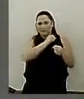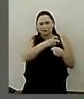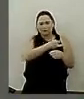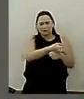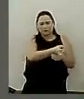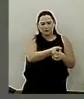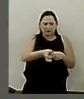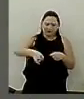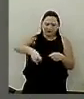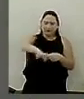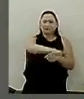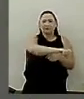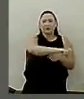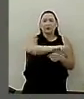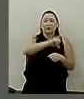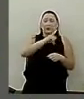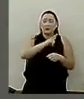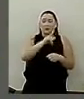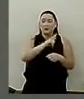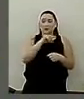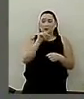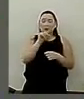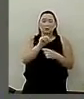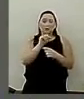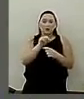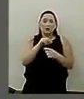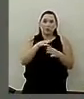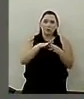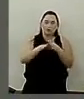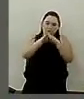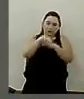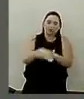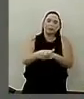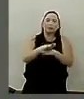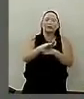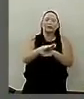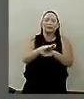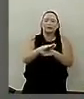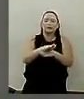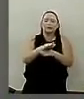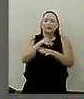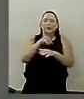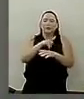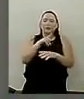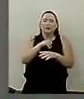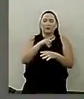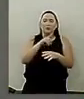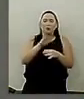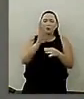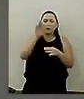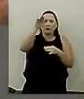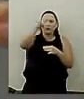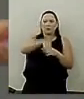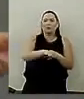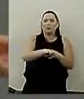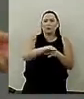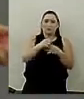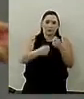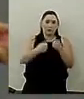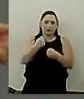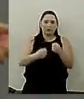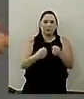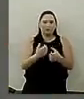descontrolado, veio em direção a eles, subiu no barranco e passou por cima do